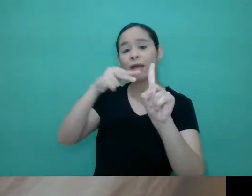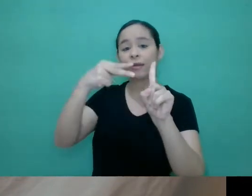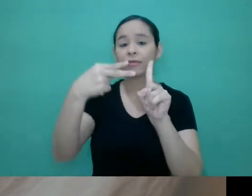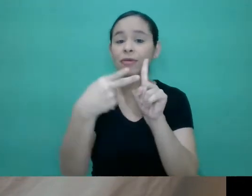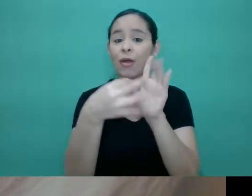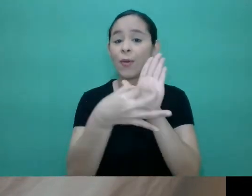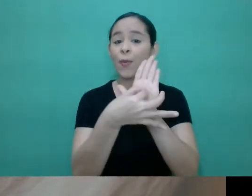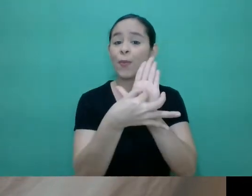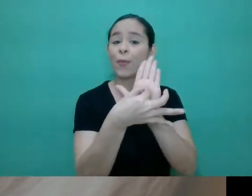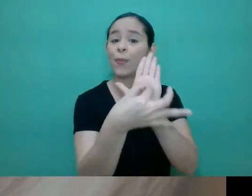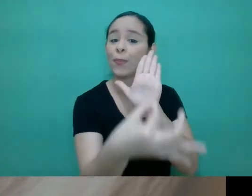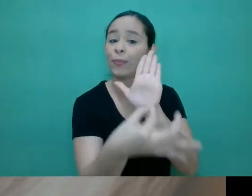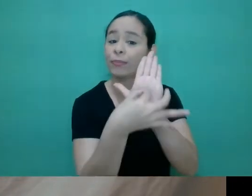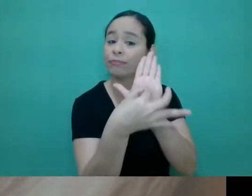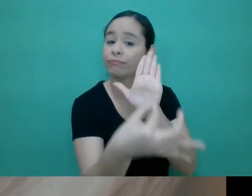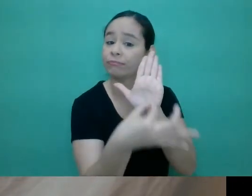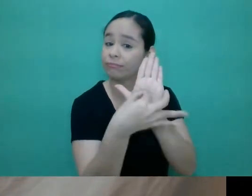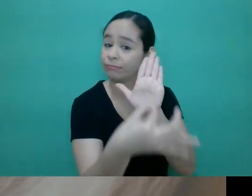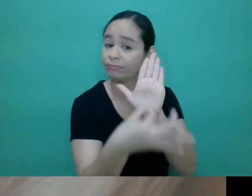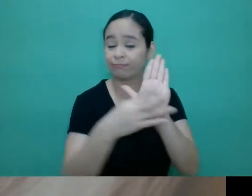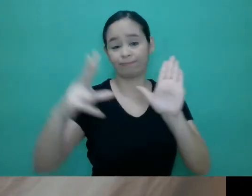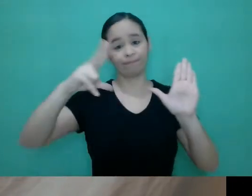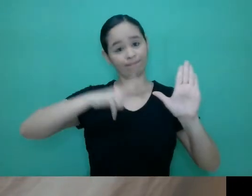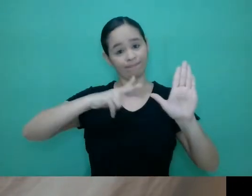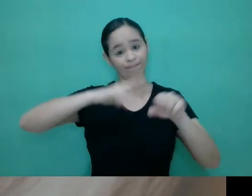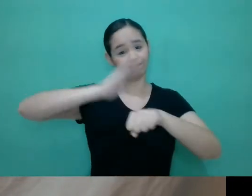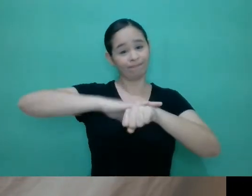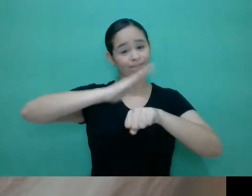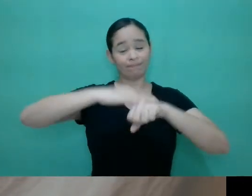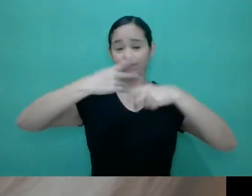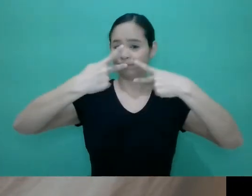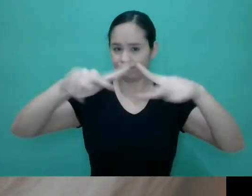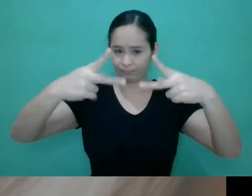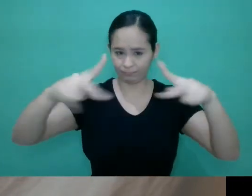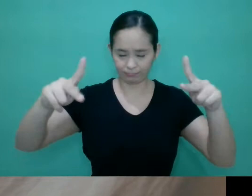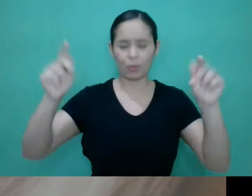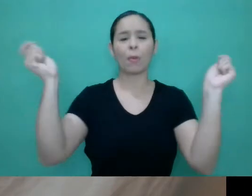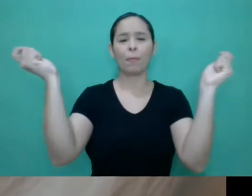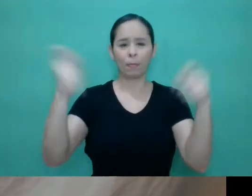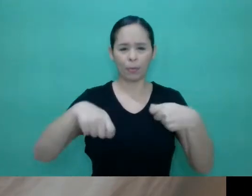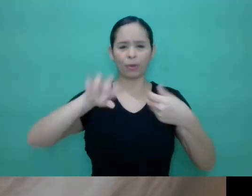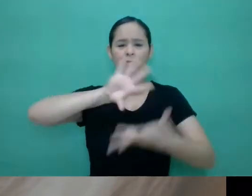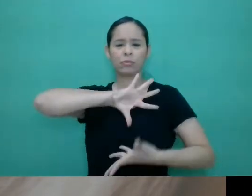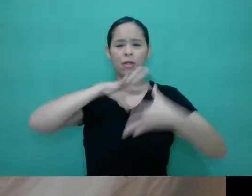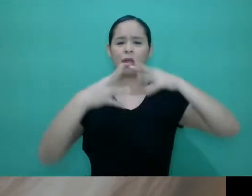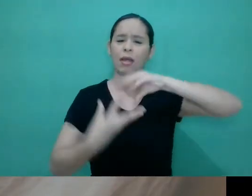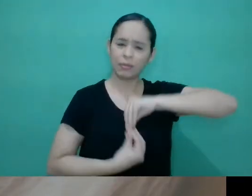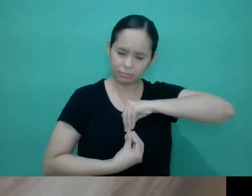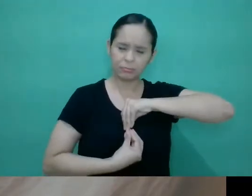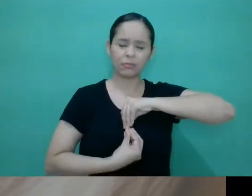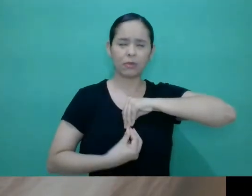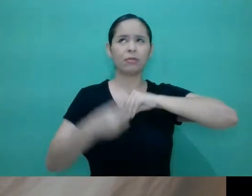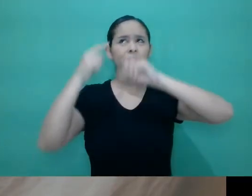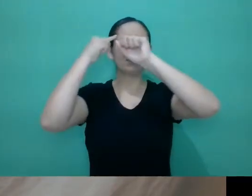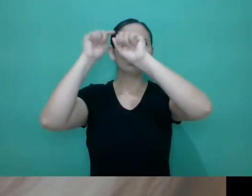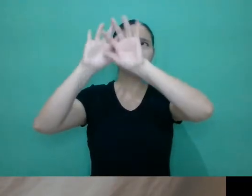argumentativo, né? Um ponto de vista particular que passa, sim, pelo abstrato, pela observação do